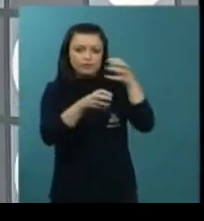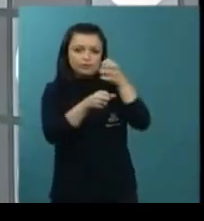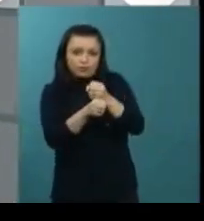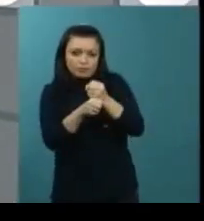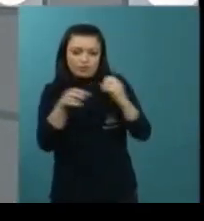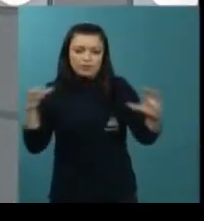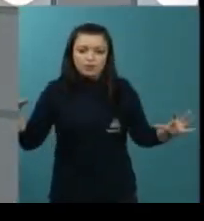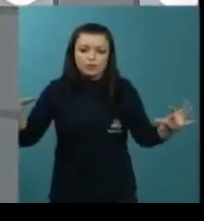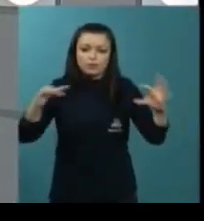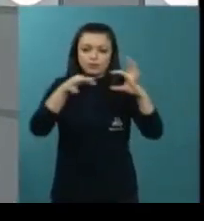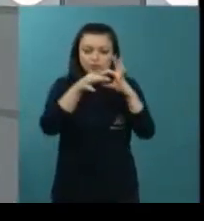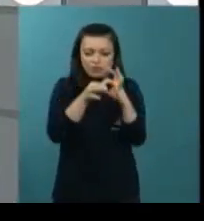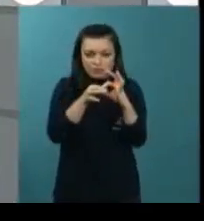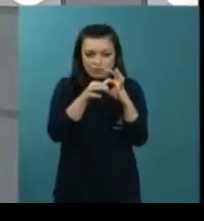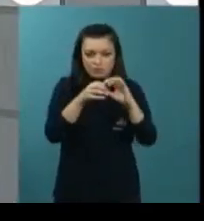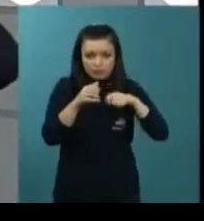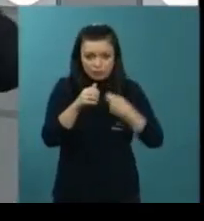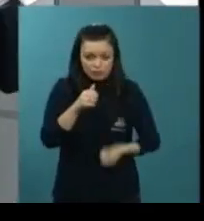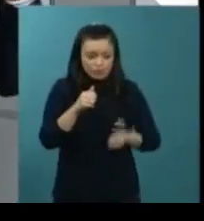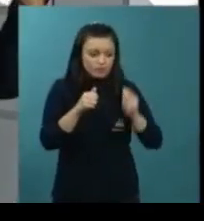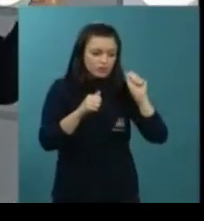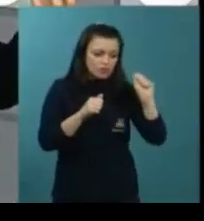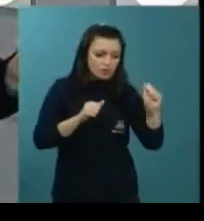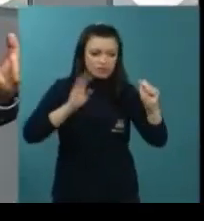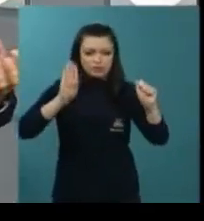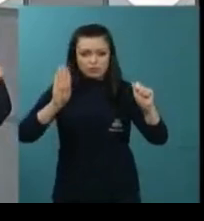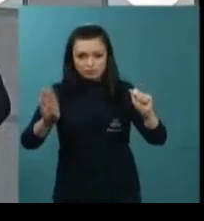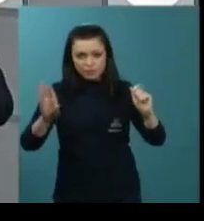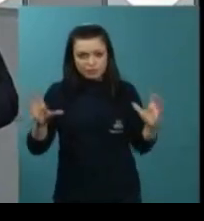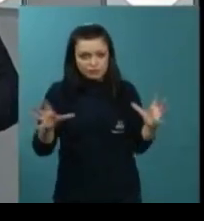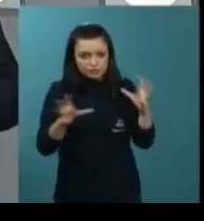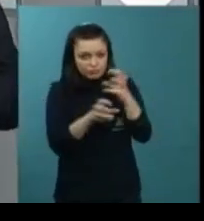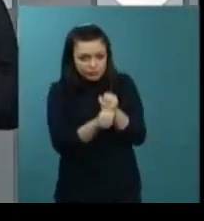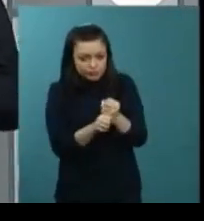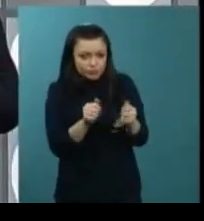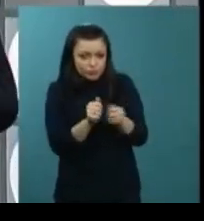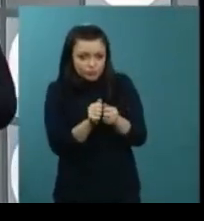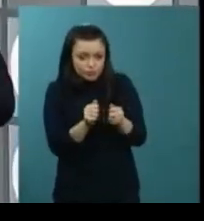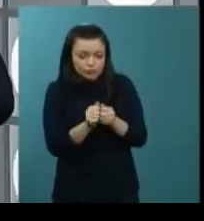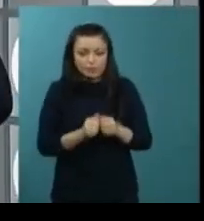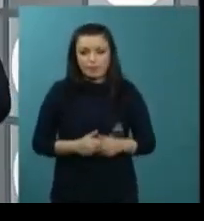um conjunto aos elementos do outro. Estamos somando ambos.